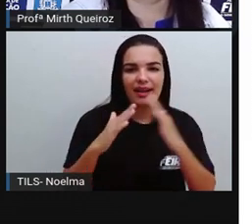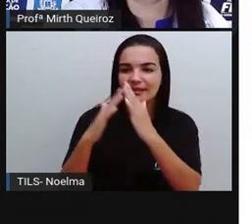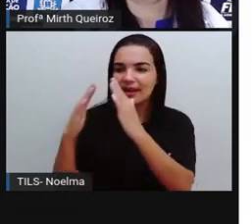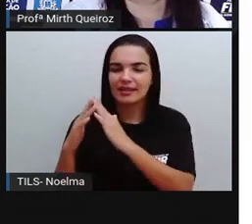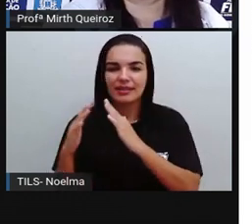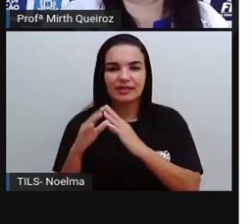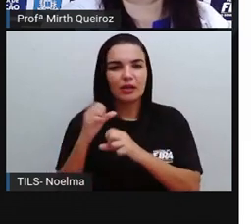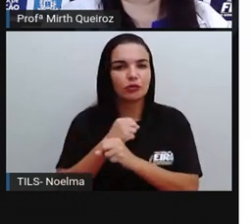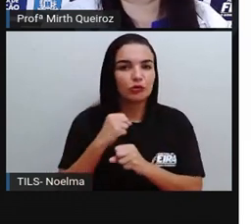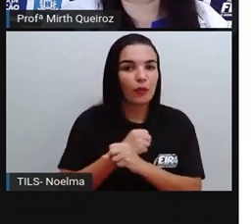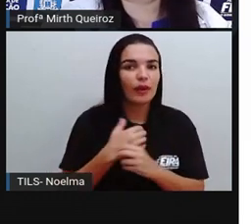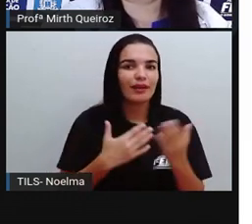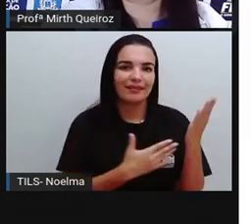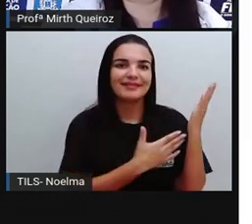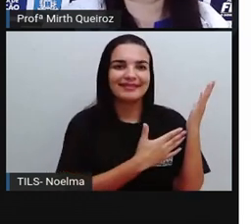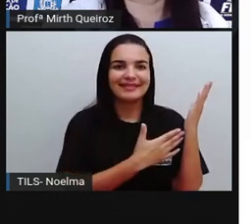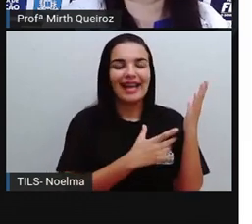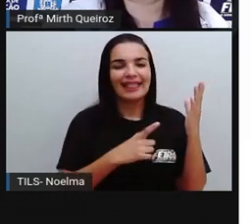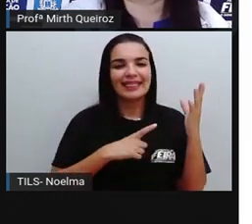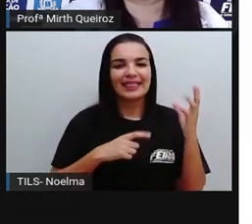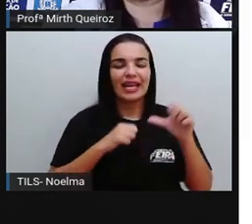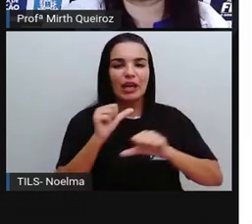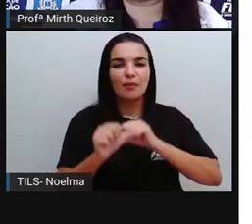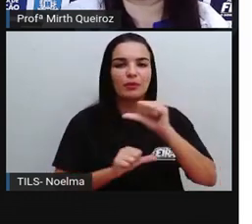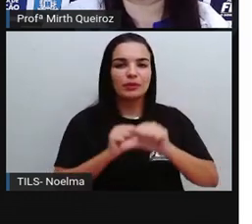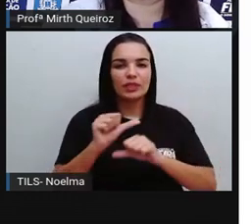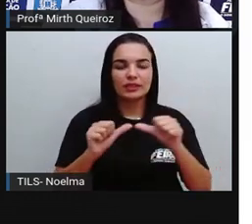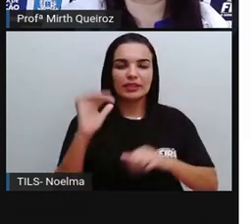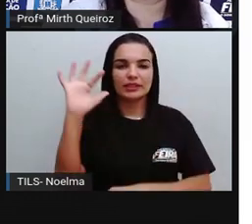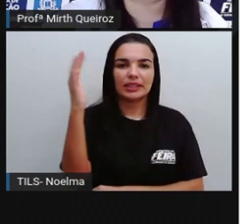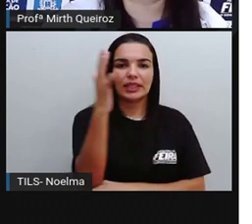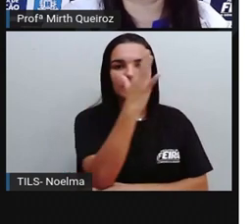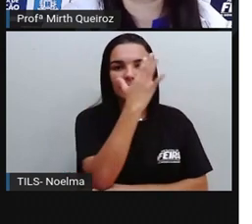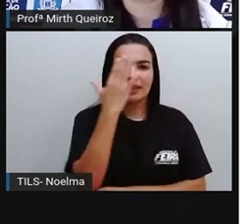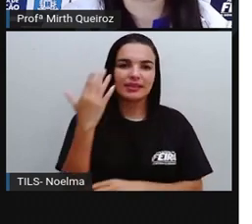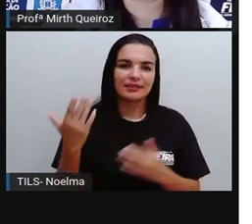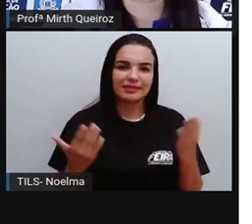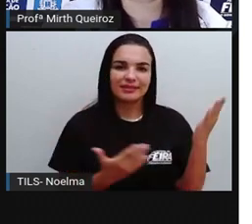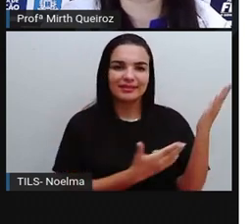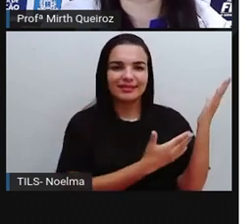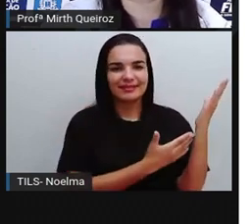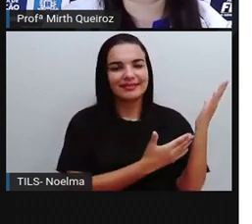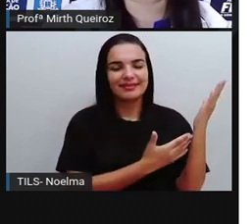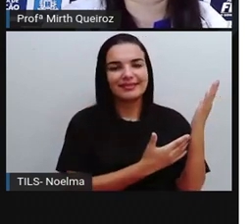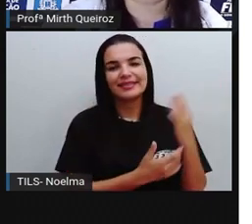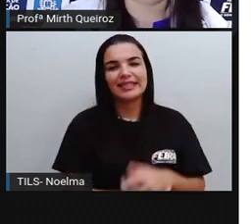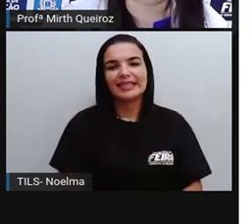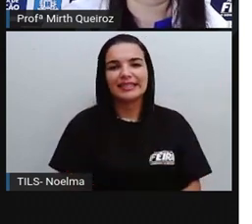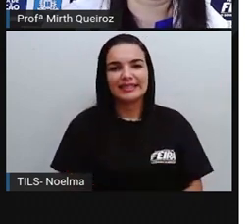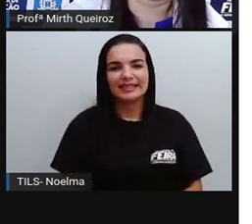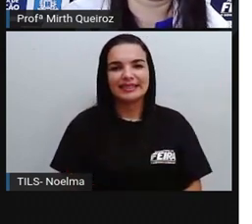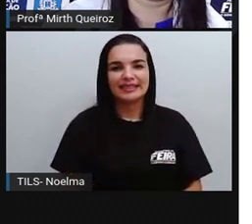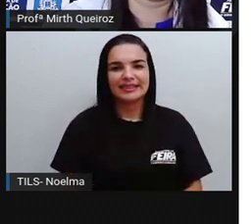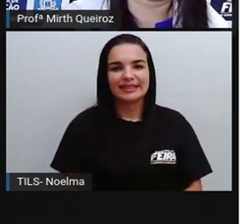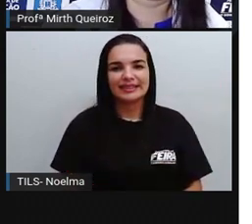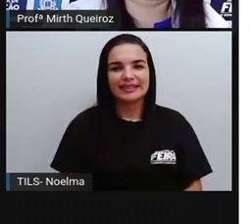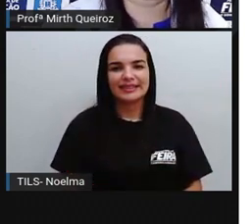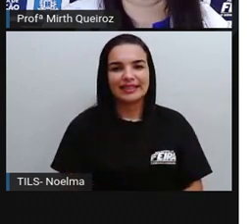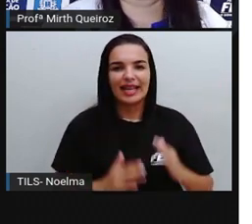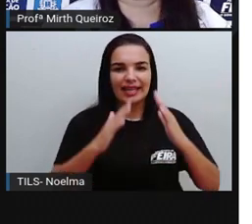né, que foram modificados na natureza pelo homem, como, por exemplo, as construções, né,